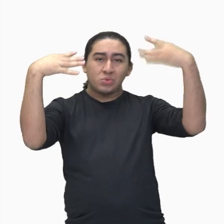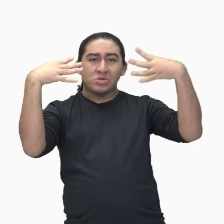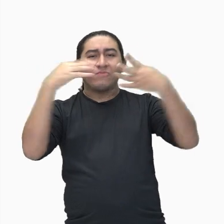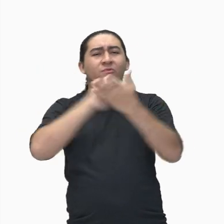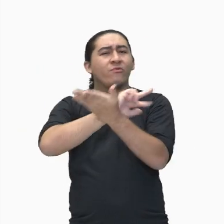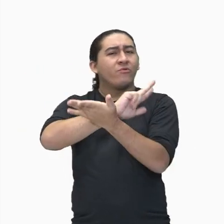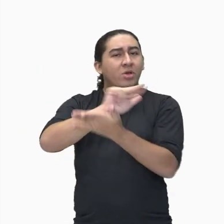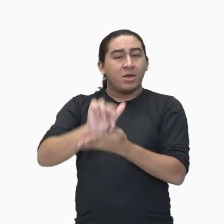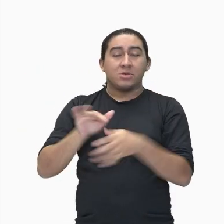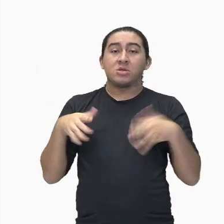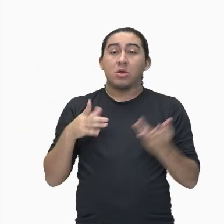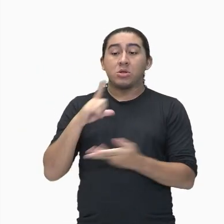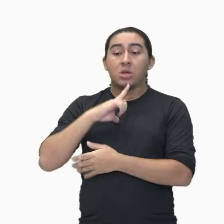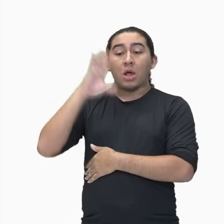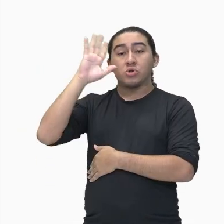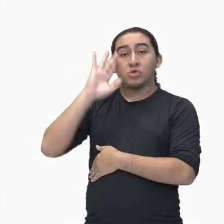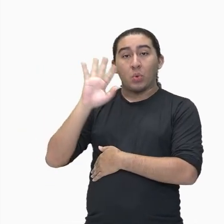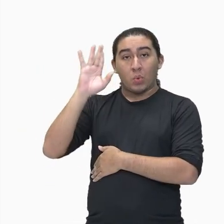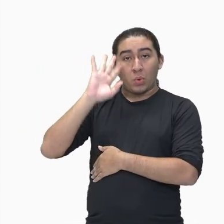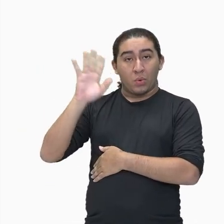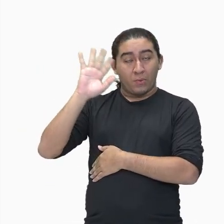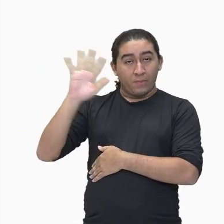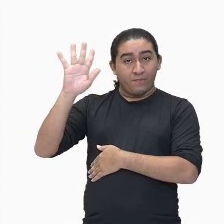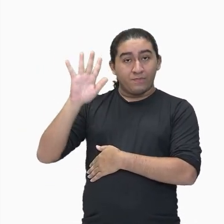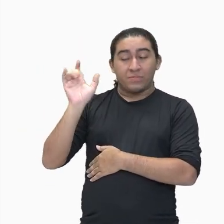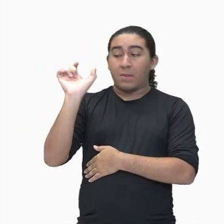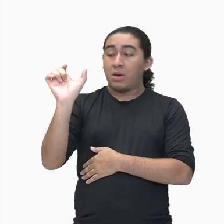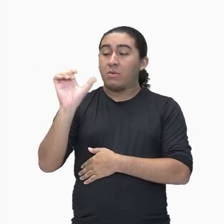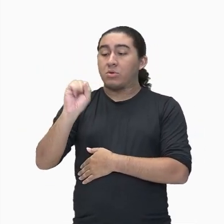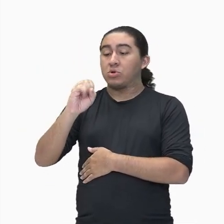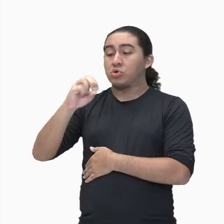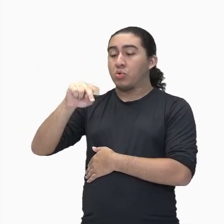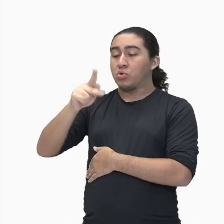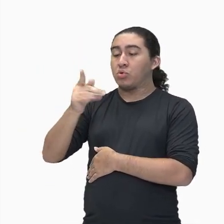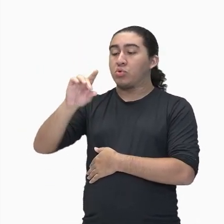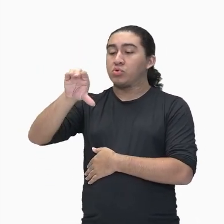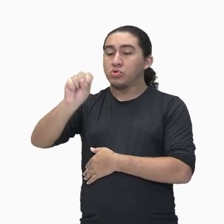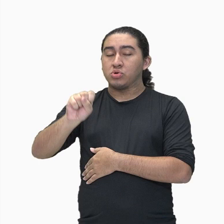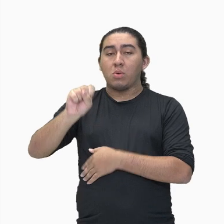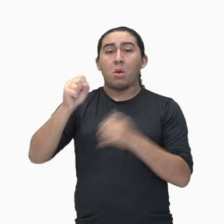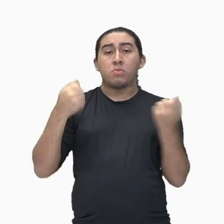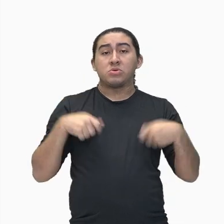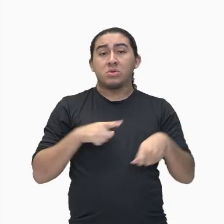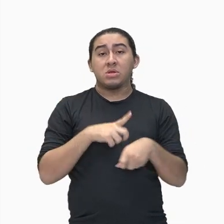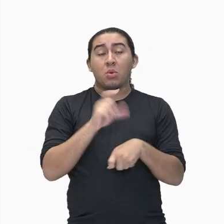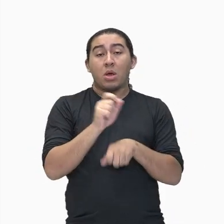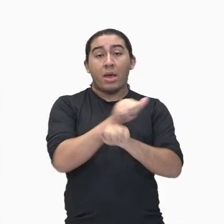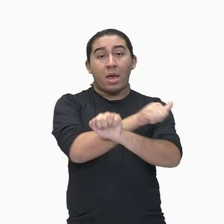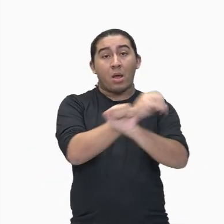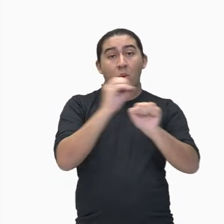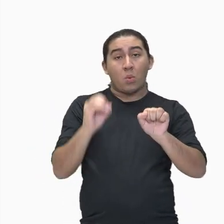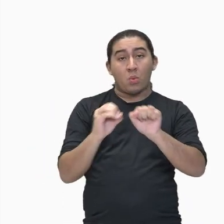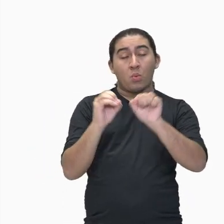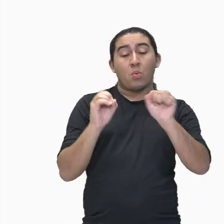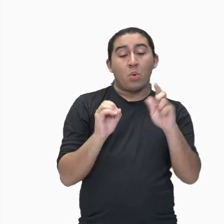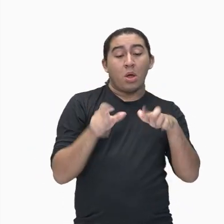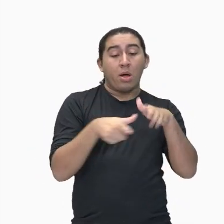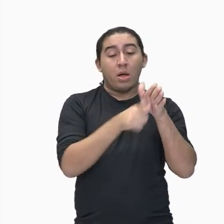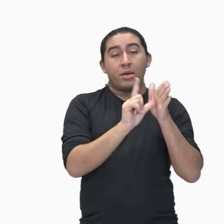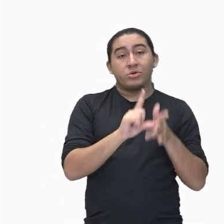aí sonhos, né? Os sonhos, eu poderia colocar um artigo, porque se for